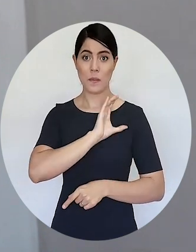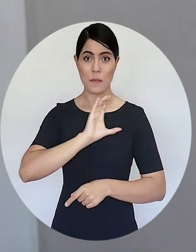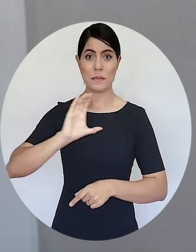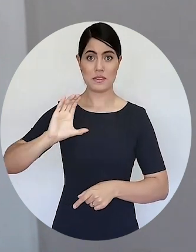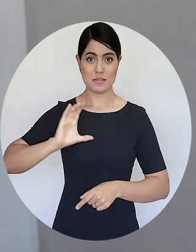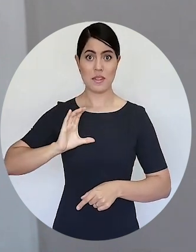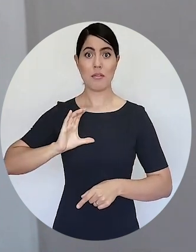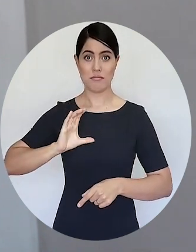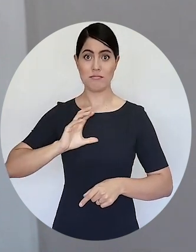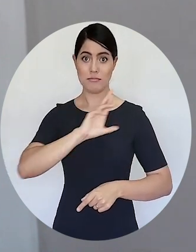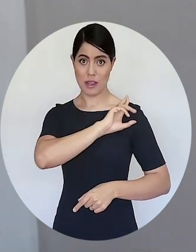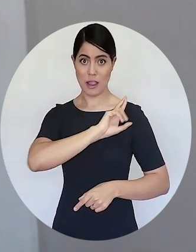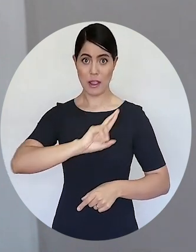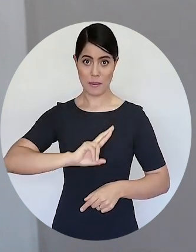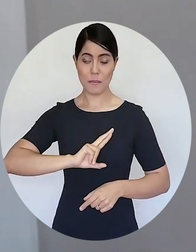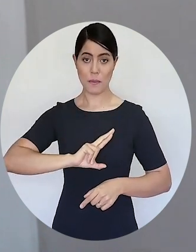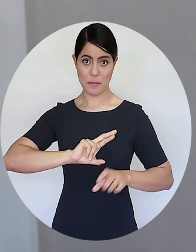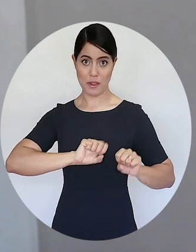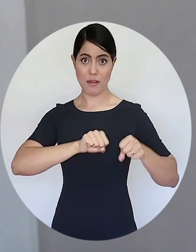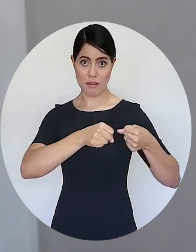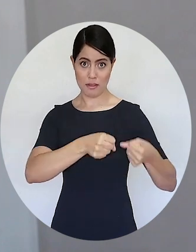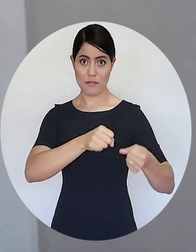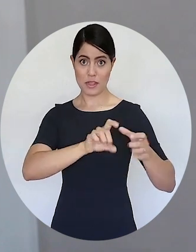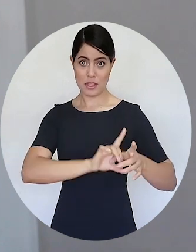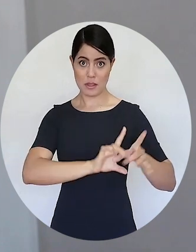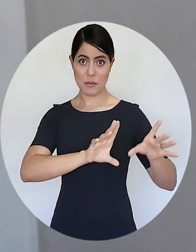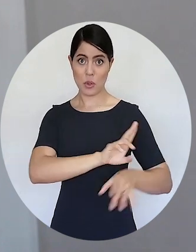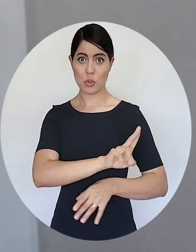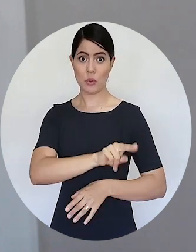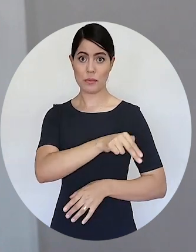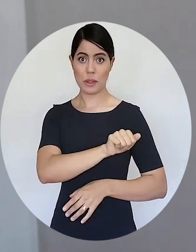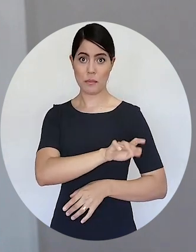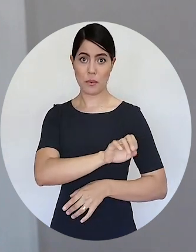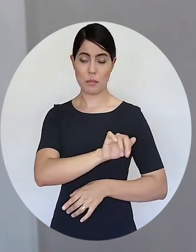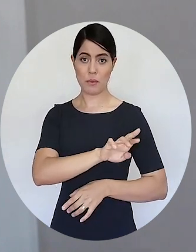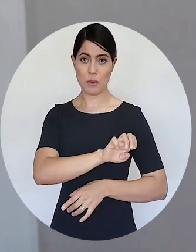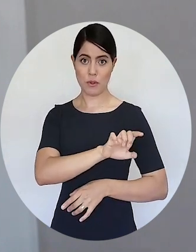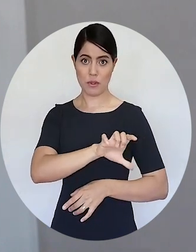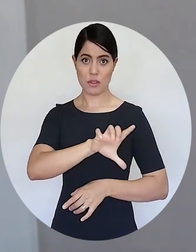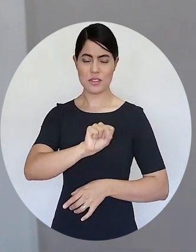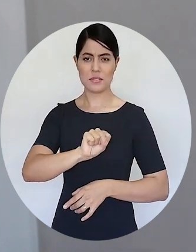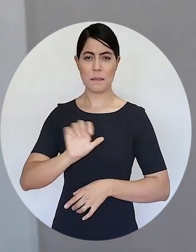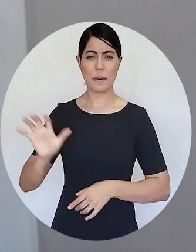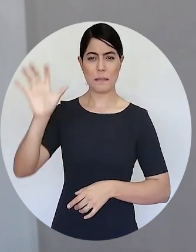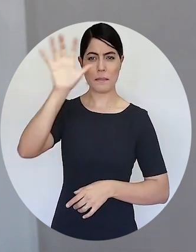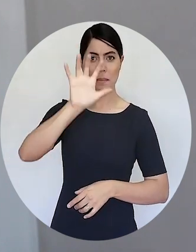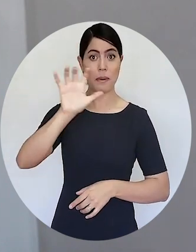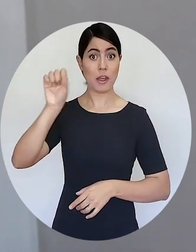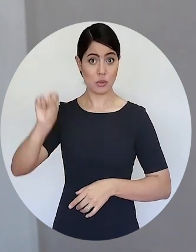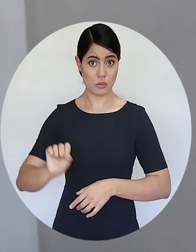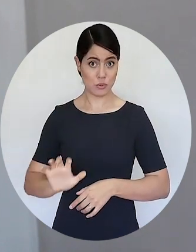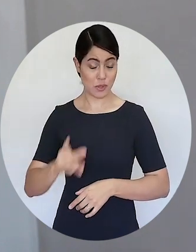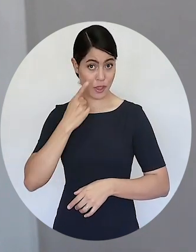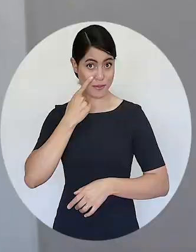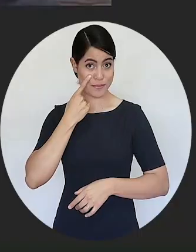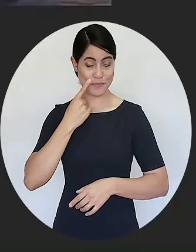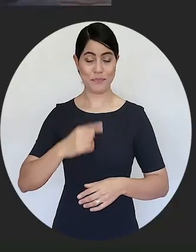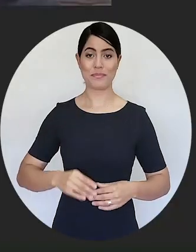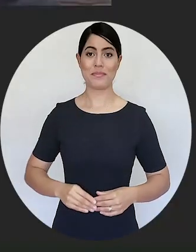Defesa da República e da Democracia, Nabor Bulhões, e dos presidentes das seccionais Sudeste. Confira